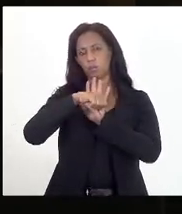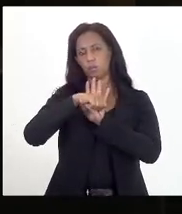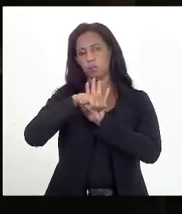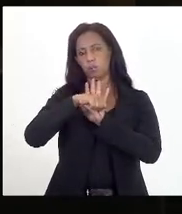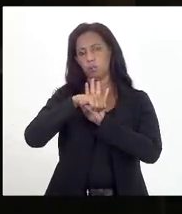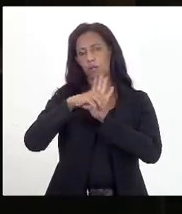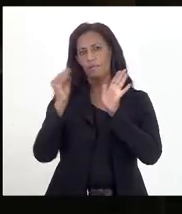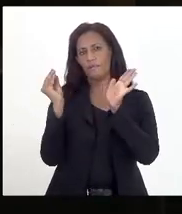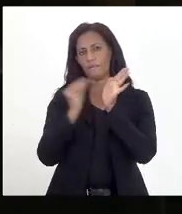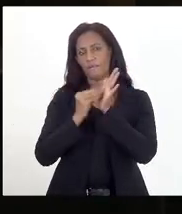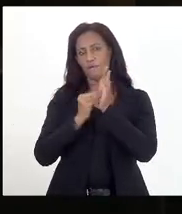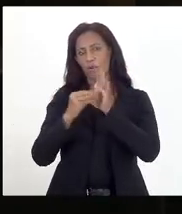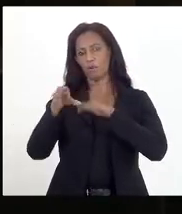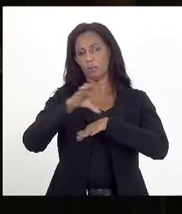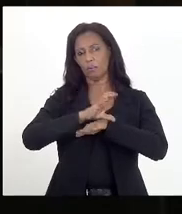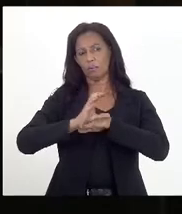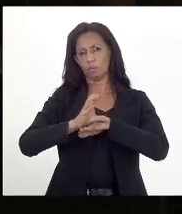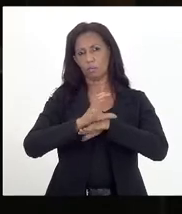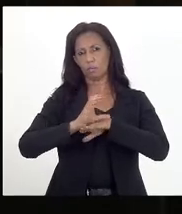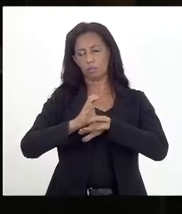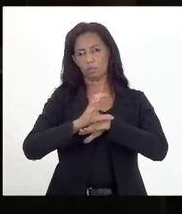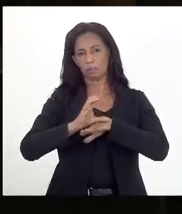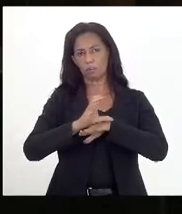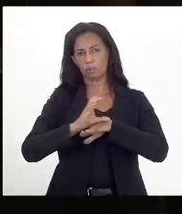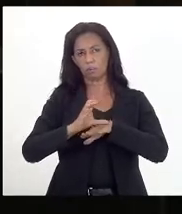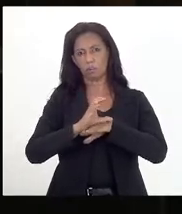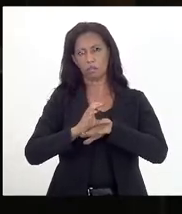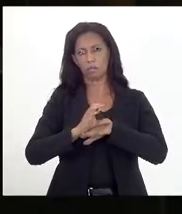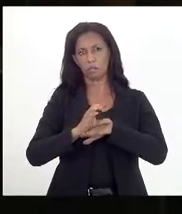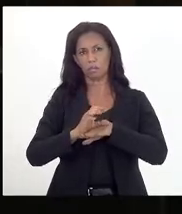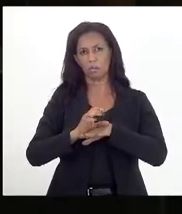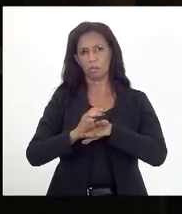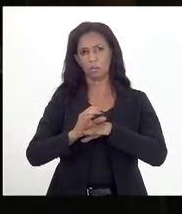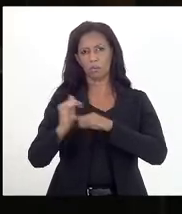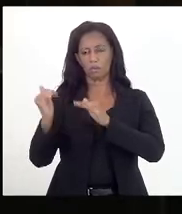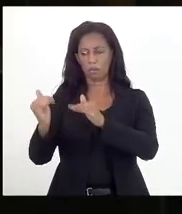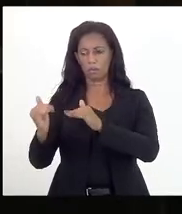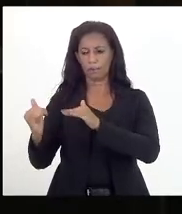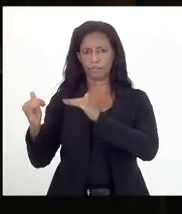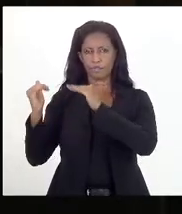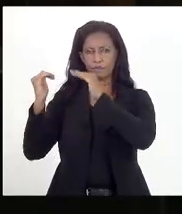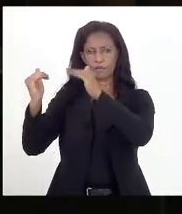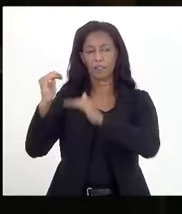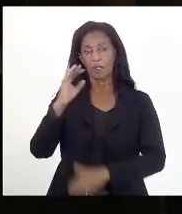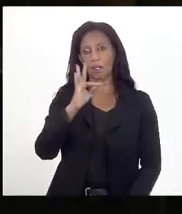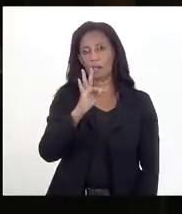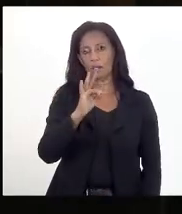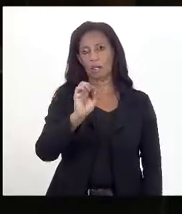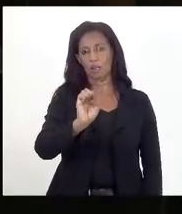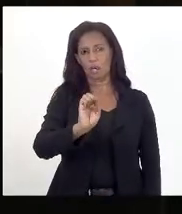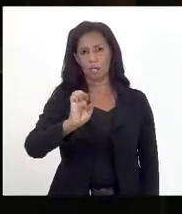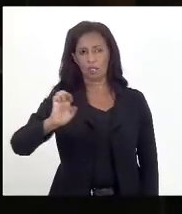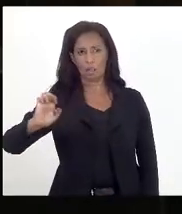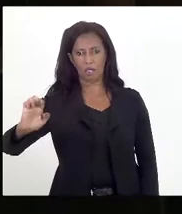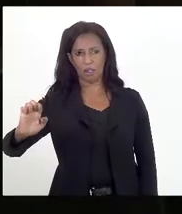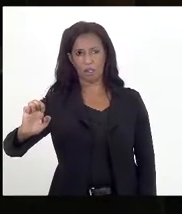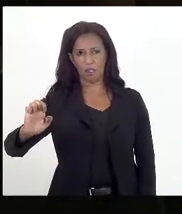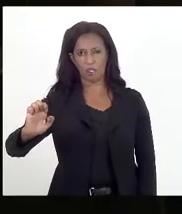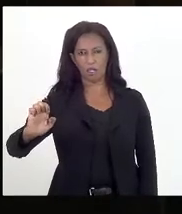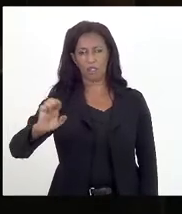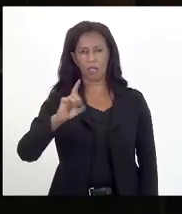inconstitucional decisão proferida pelo Tribunal Superior Eleitoral TSE de